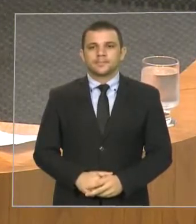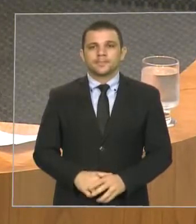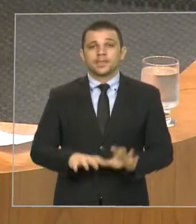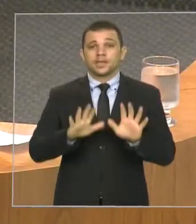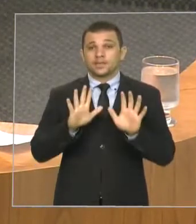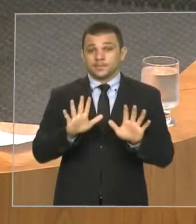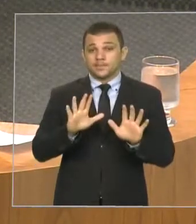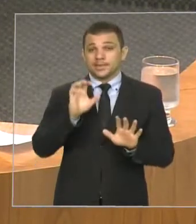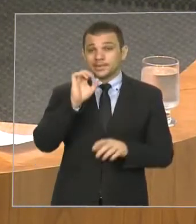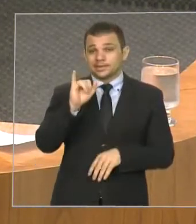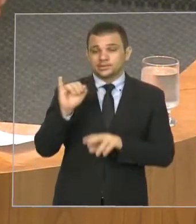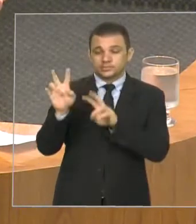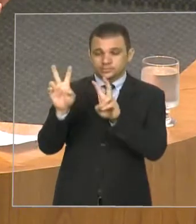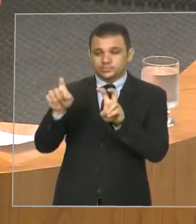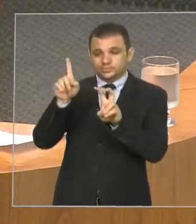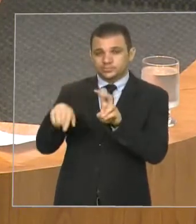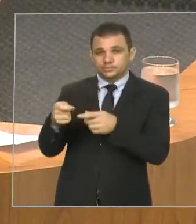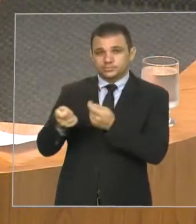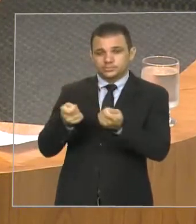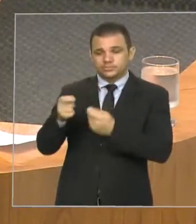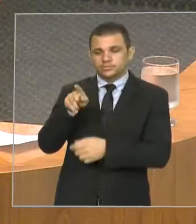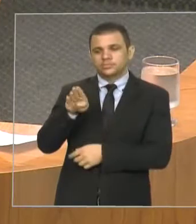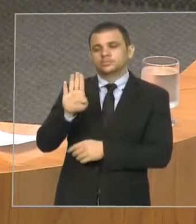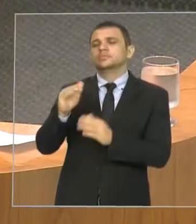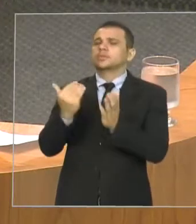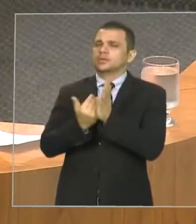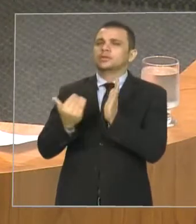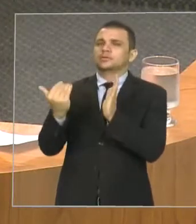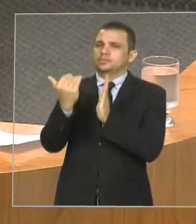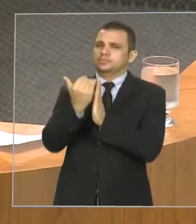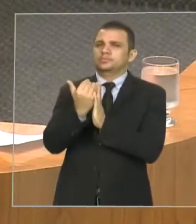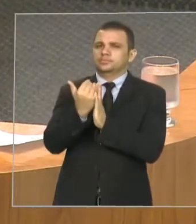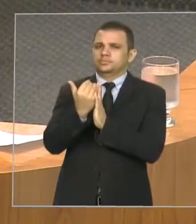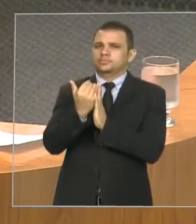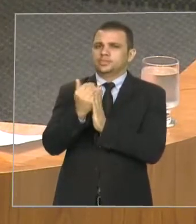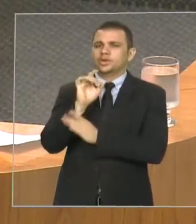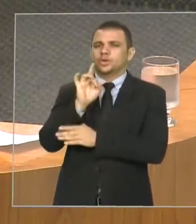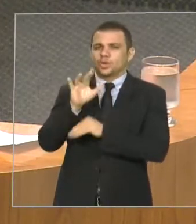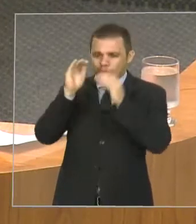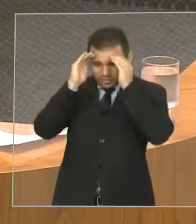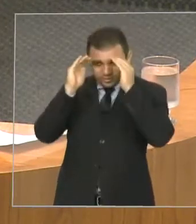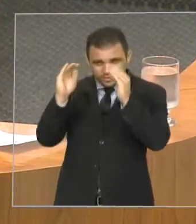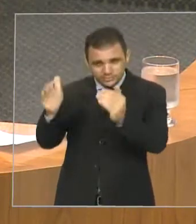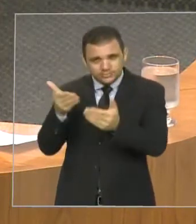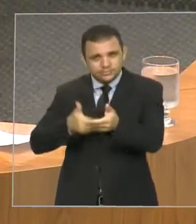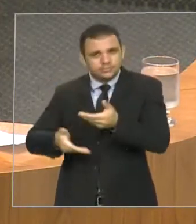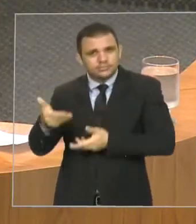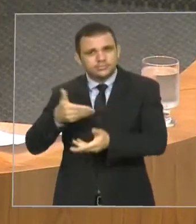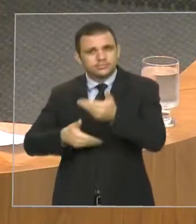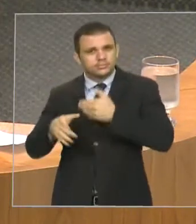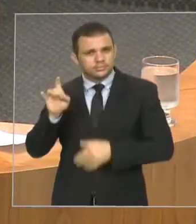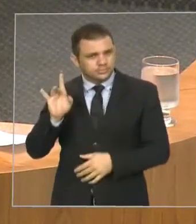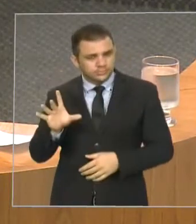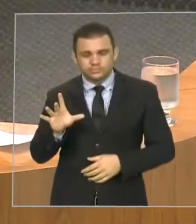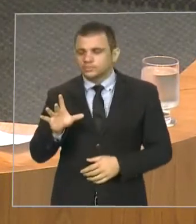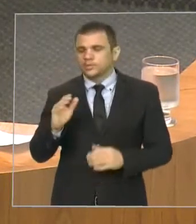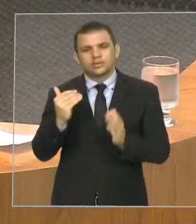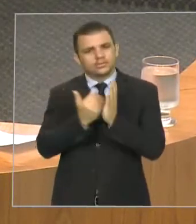Muito mais do que o respeito, a cordialidade entre as pessoas.